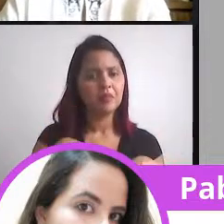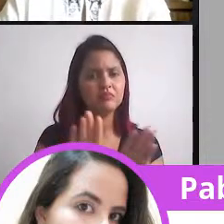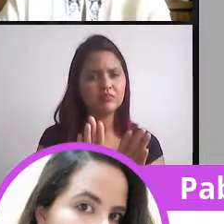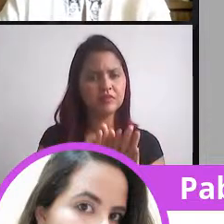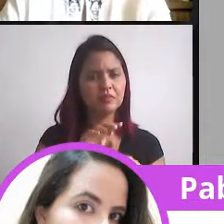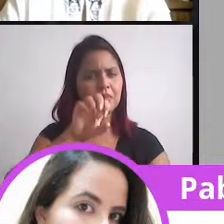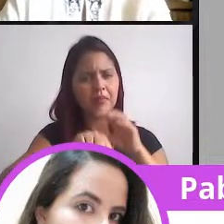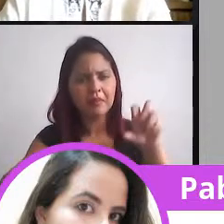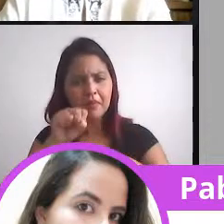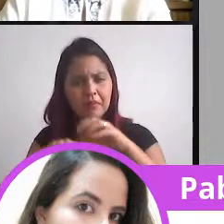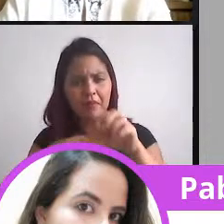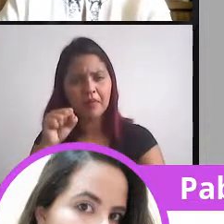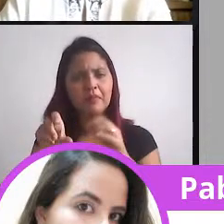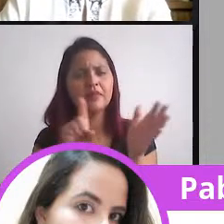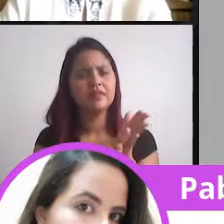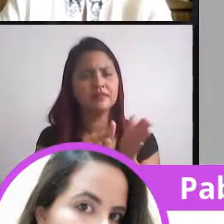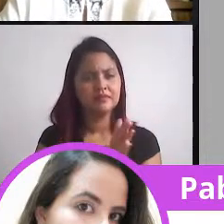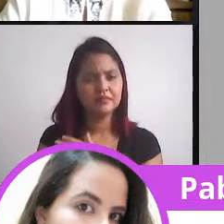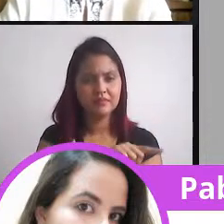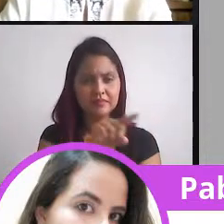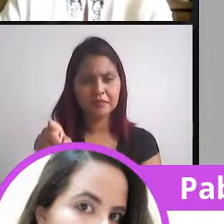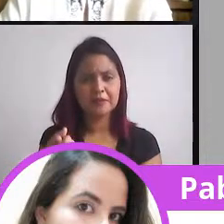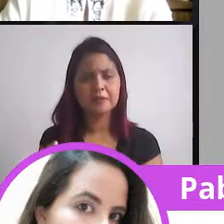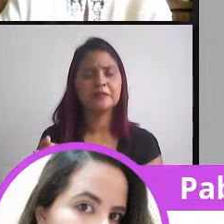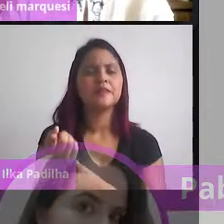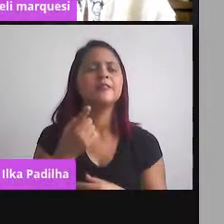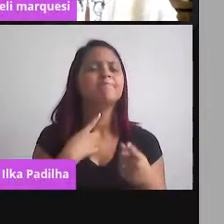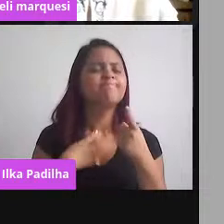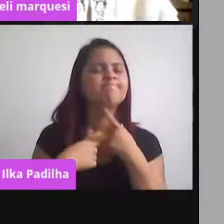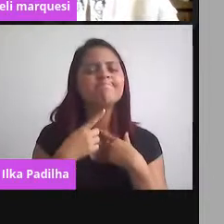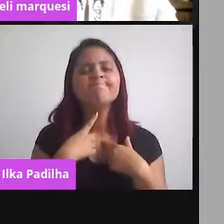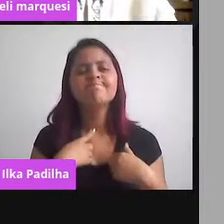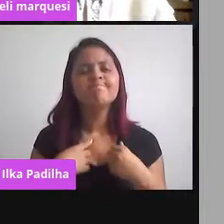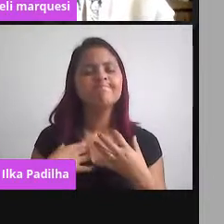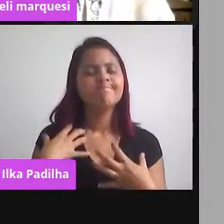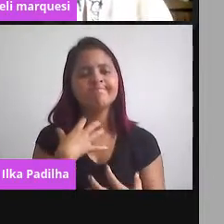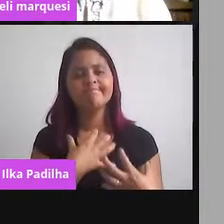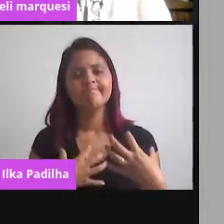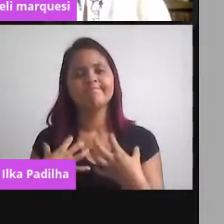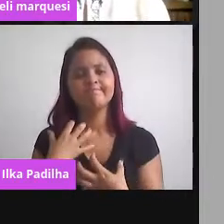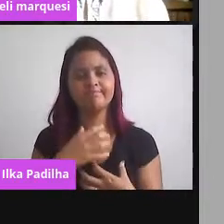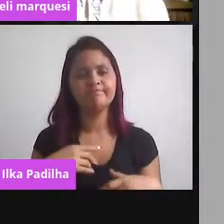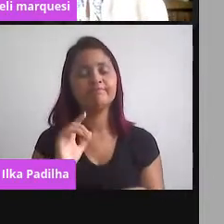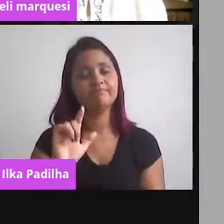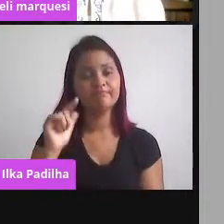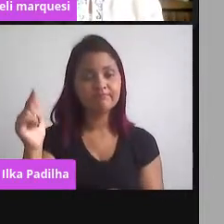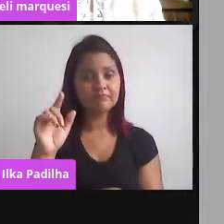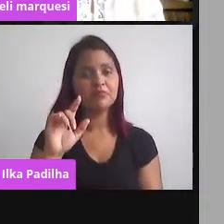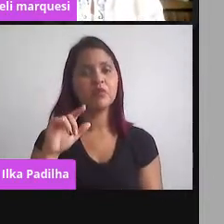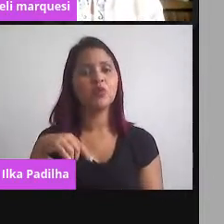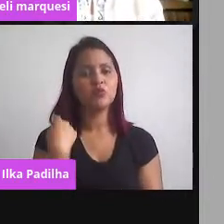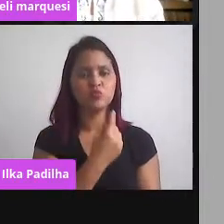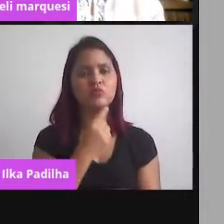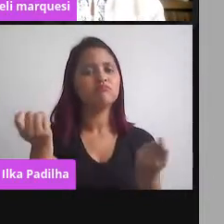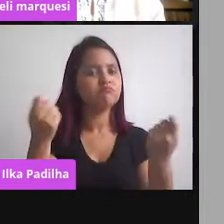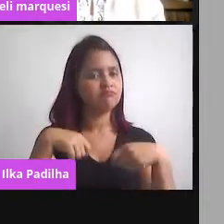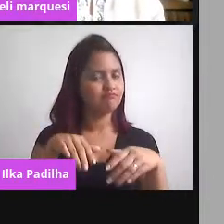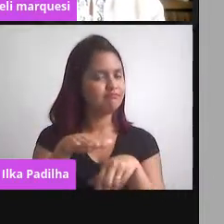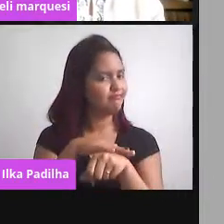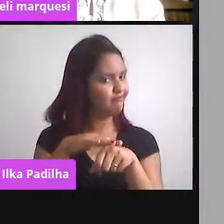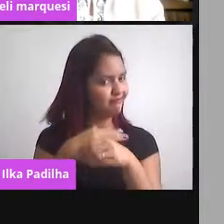de vocês, indagações de vocês, né? E eu me coloco à disposição depois para nós conversarmos. Então, por